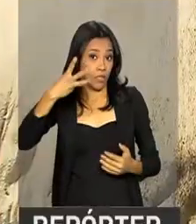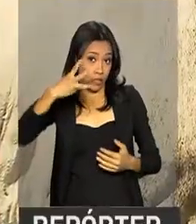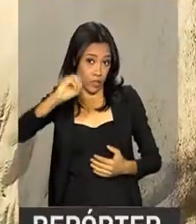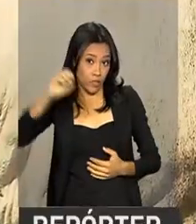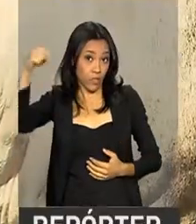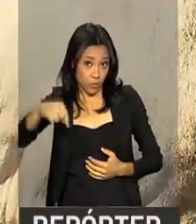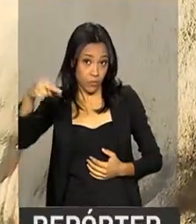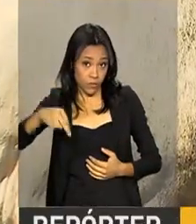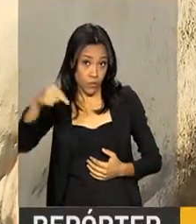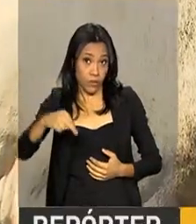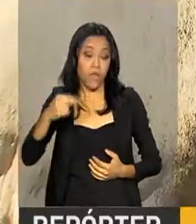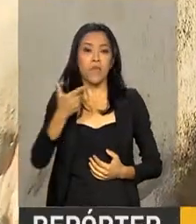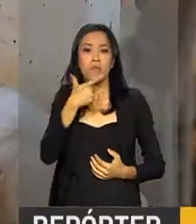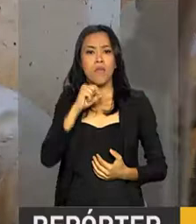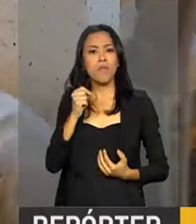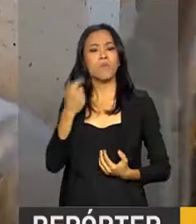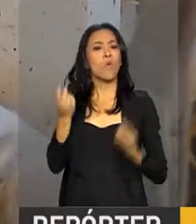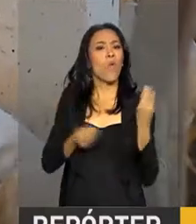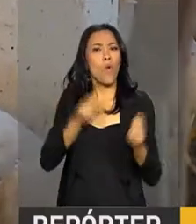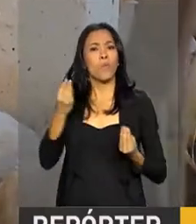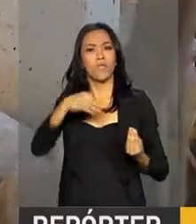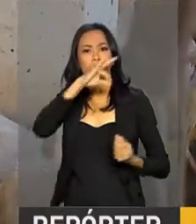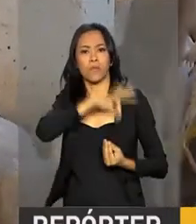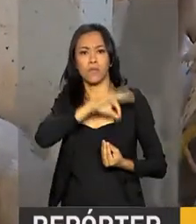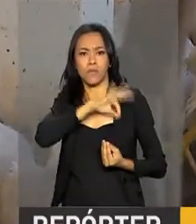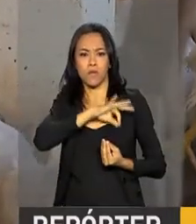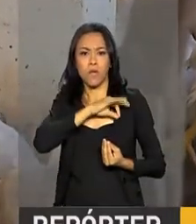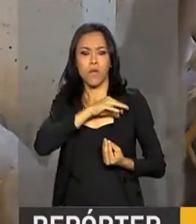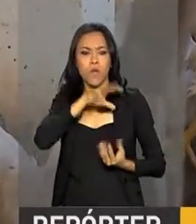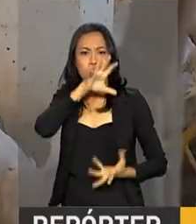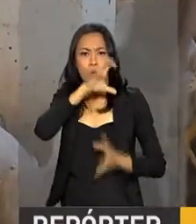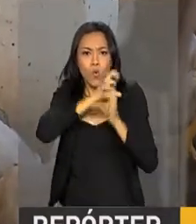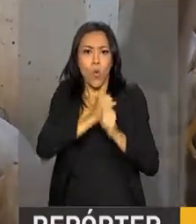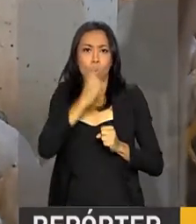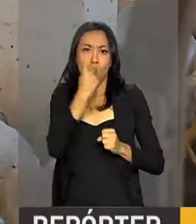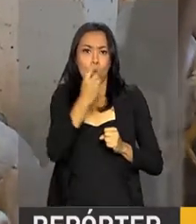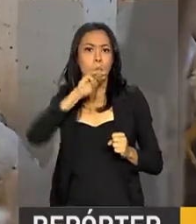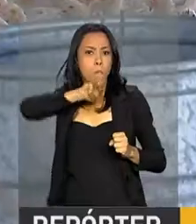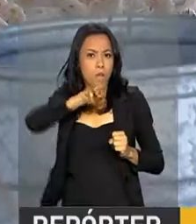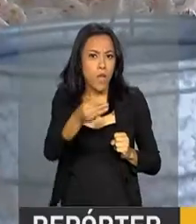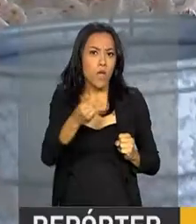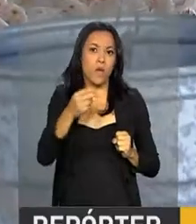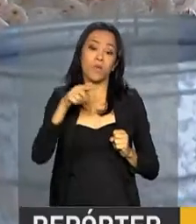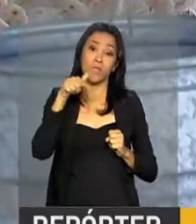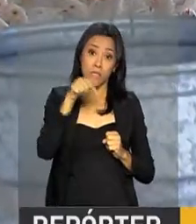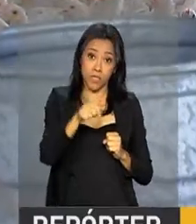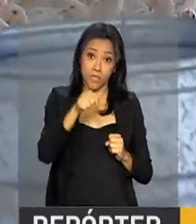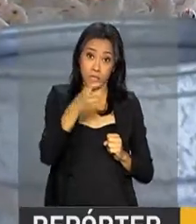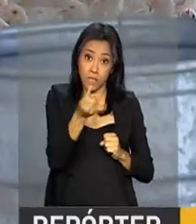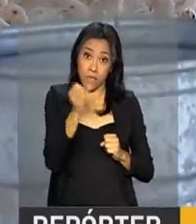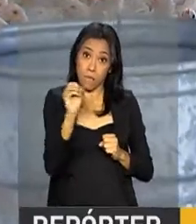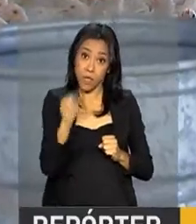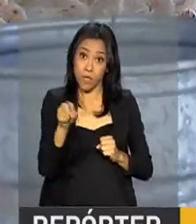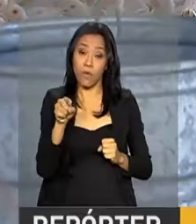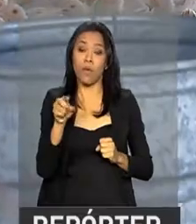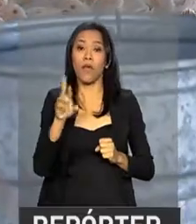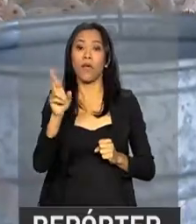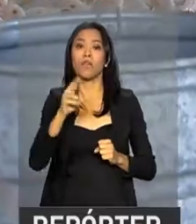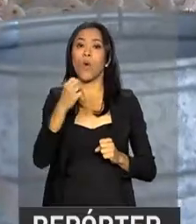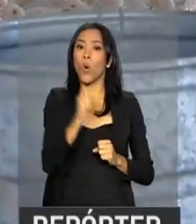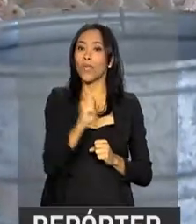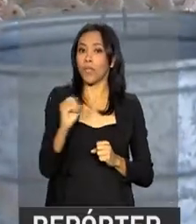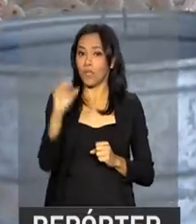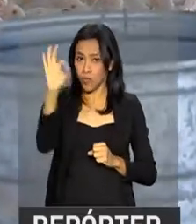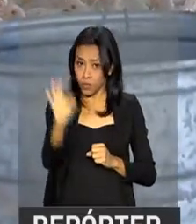se enquadrar, o produtor deve ter renda bruta anual de até R$ 1.760.000, sendo que pelo menos 80%